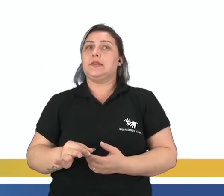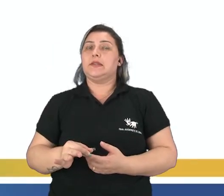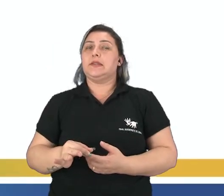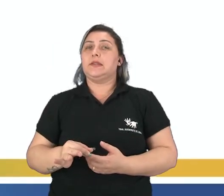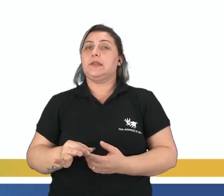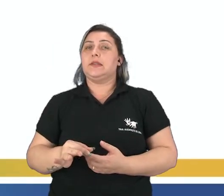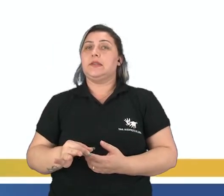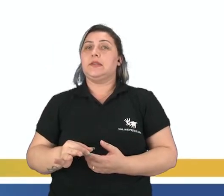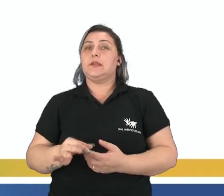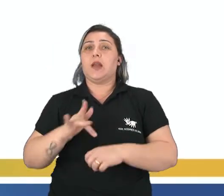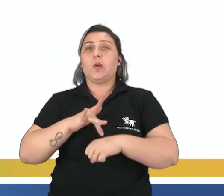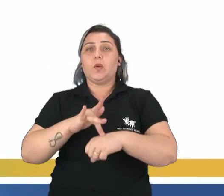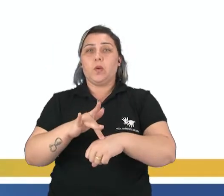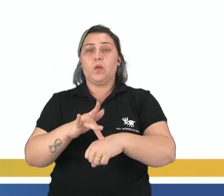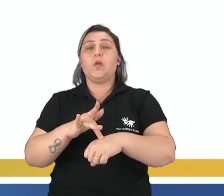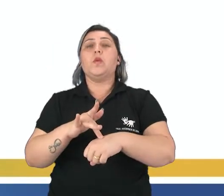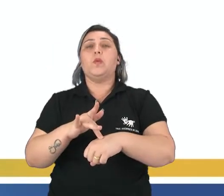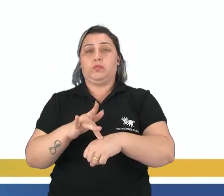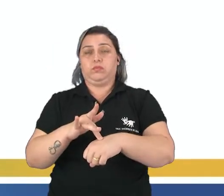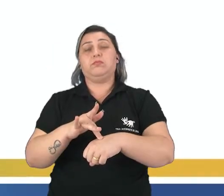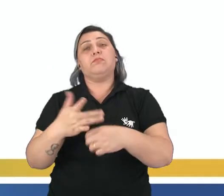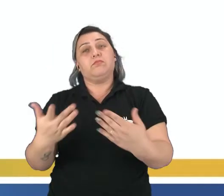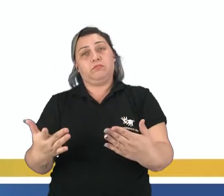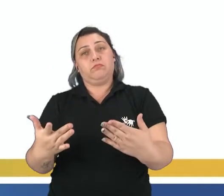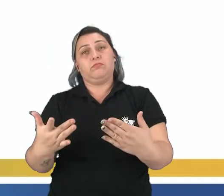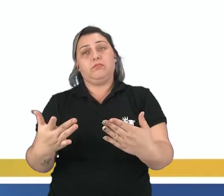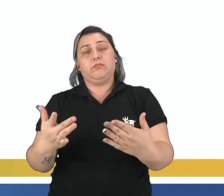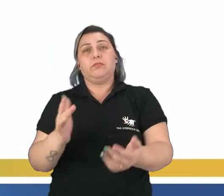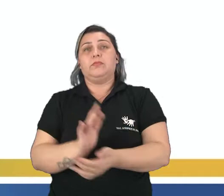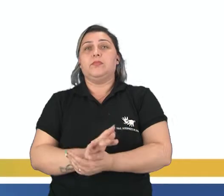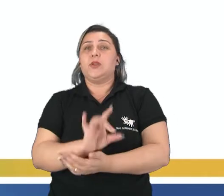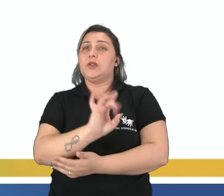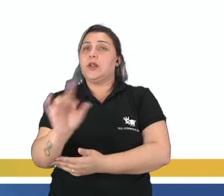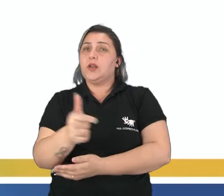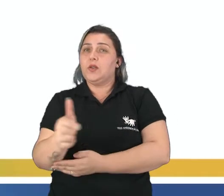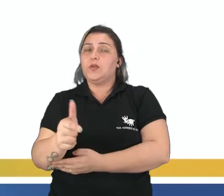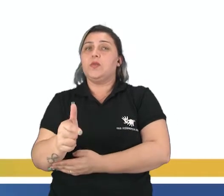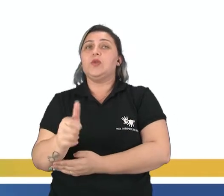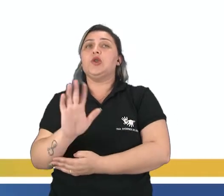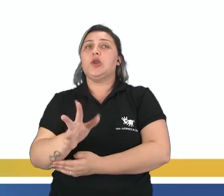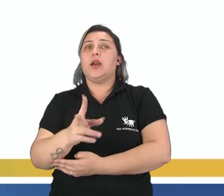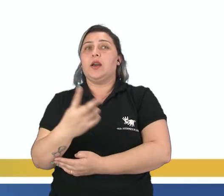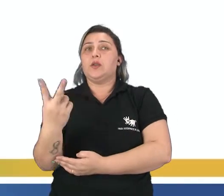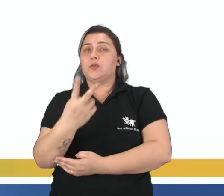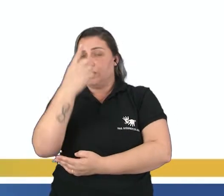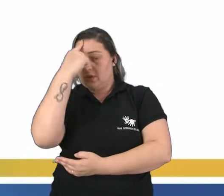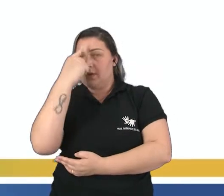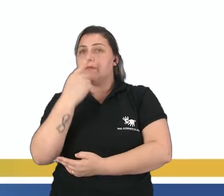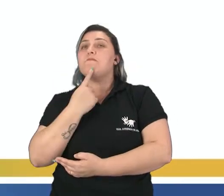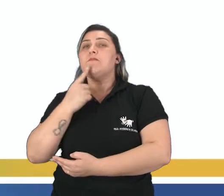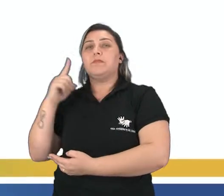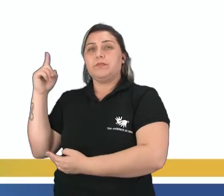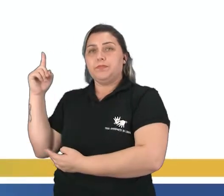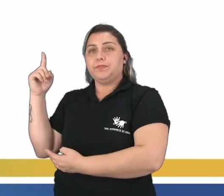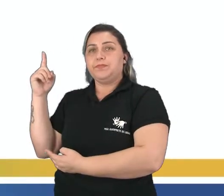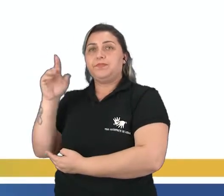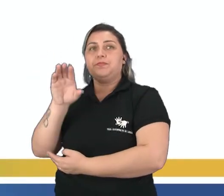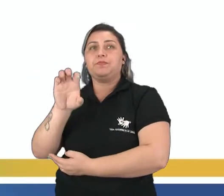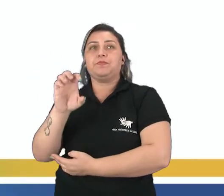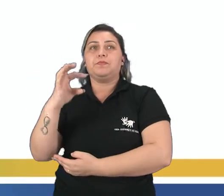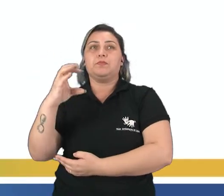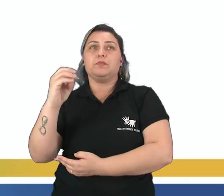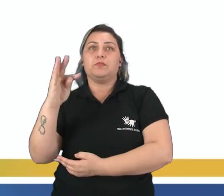culpa do destino. Quer dizer, do destino pode até ser. Então aí a gente já vê essas duas imagens, né? Quando a gente fala